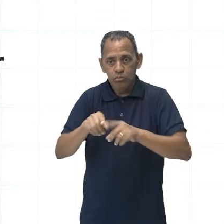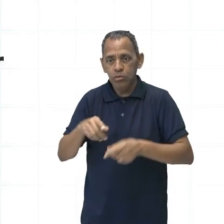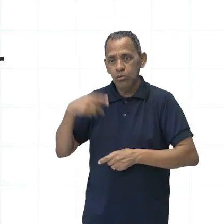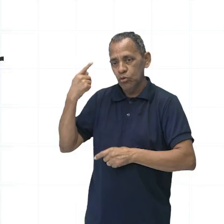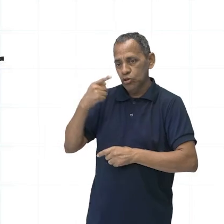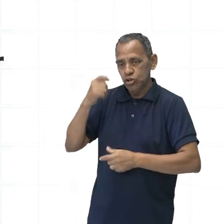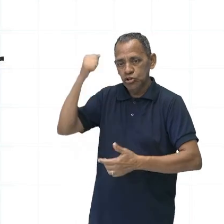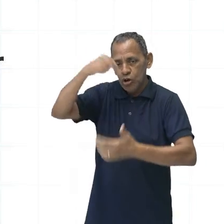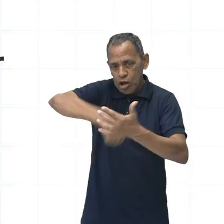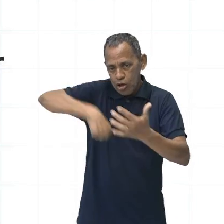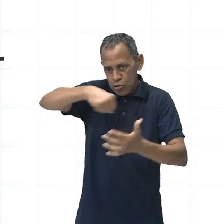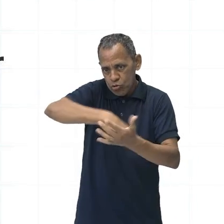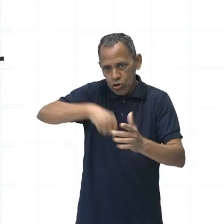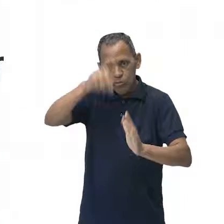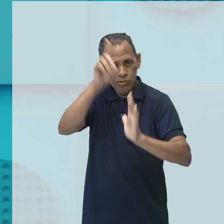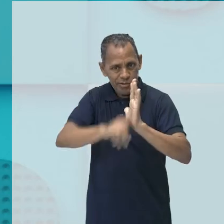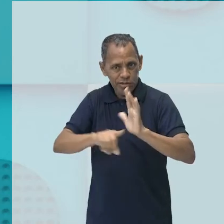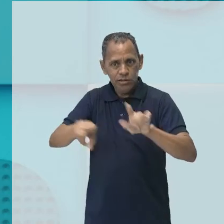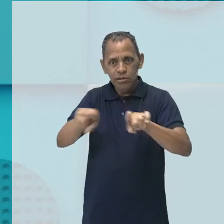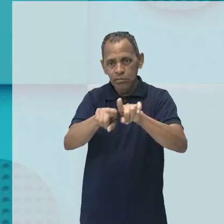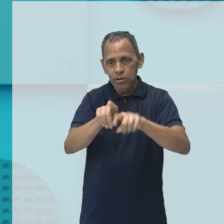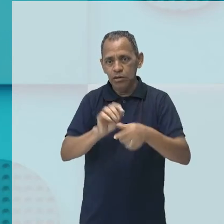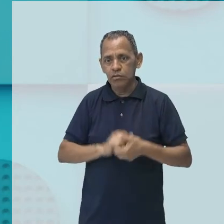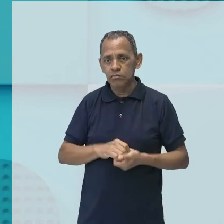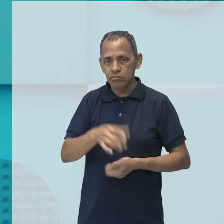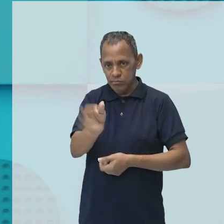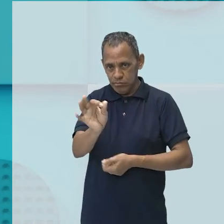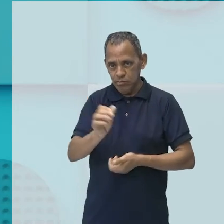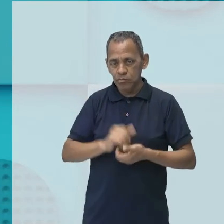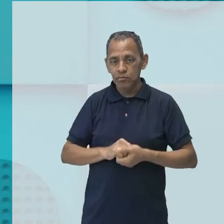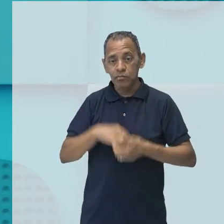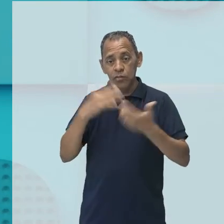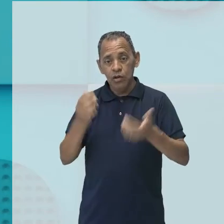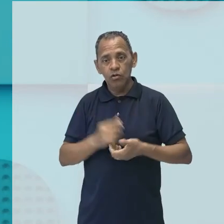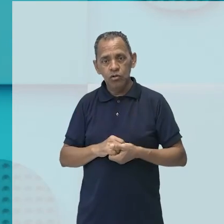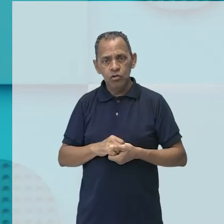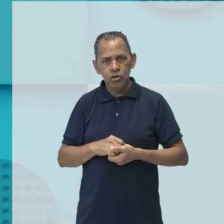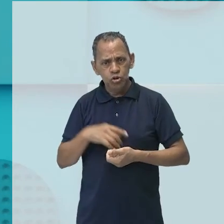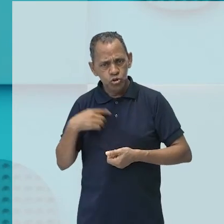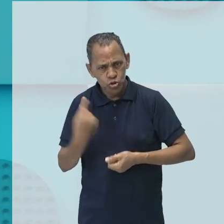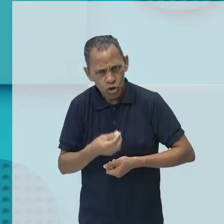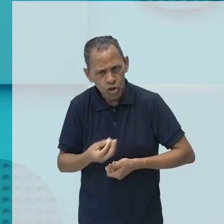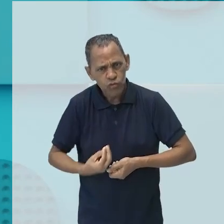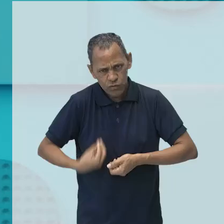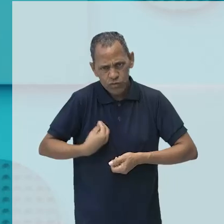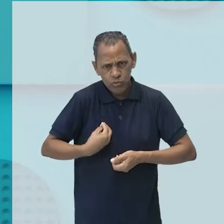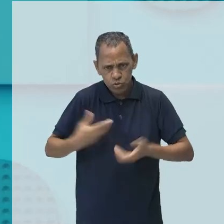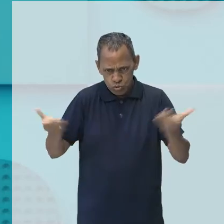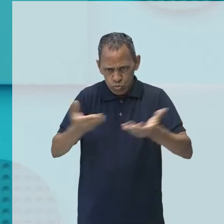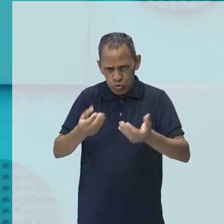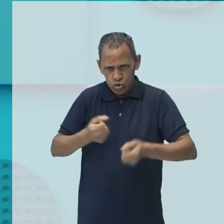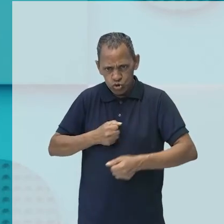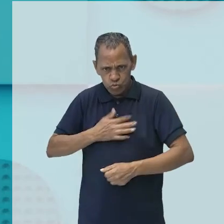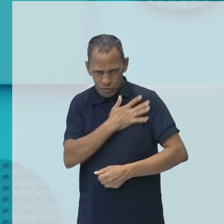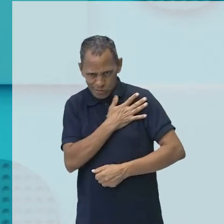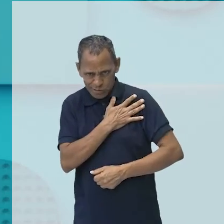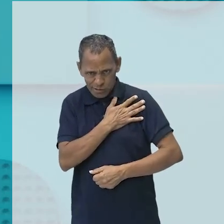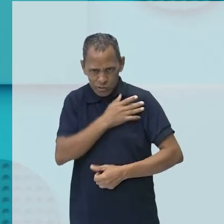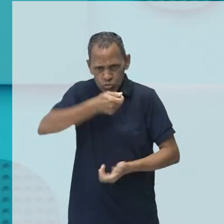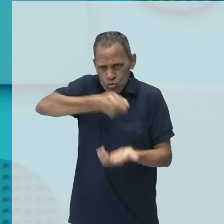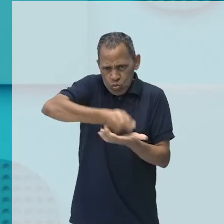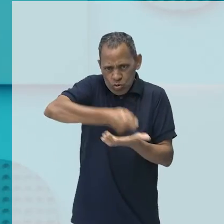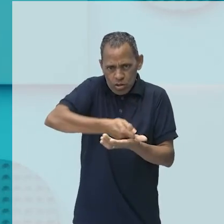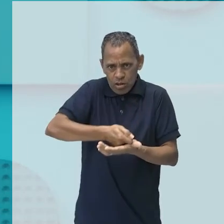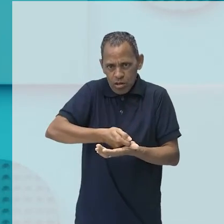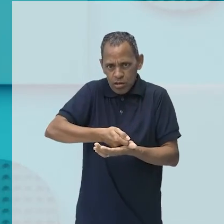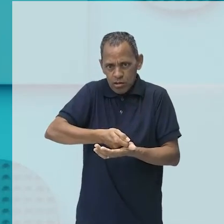luta por direitos, certo? Então, será que nós vivemos numa ditadura? Então, para saber se nós vivemos mesmo